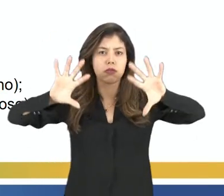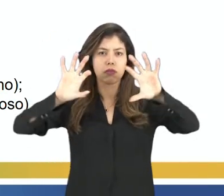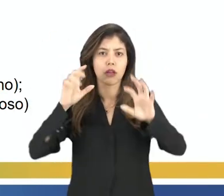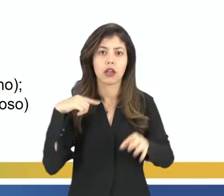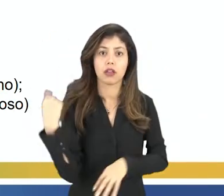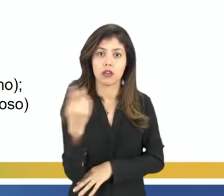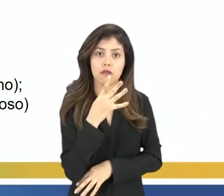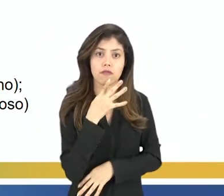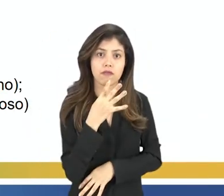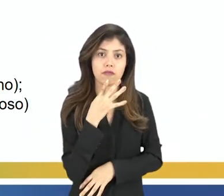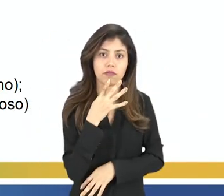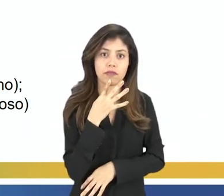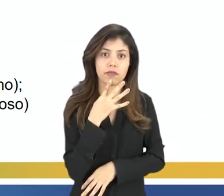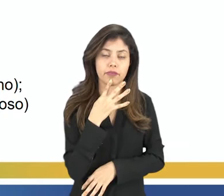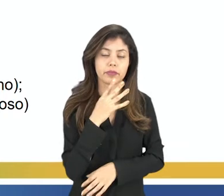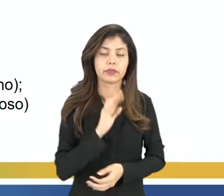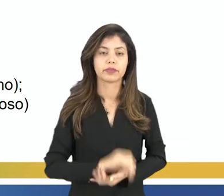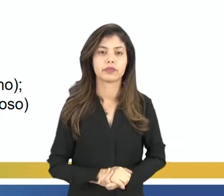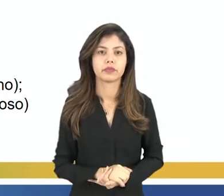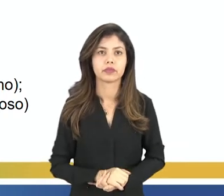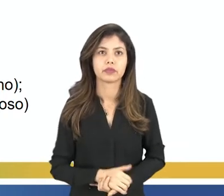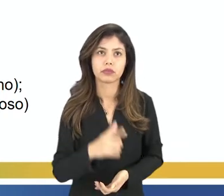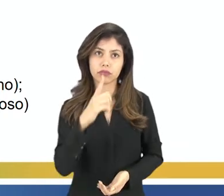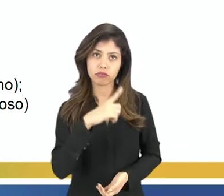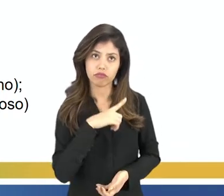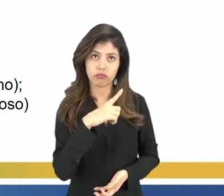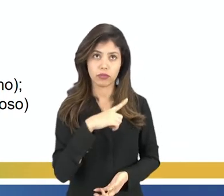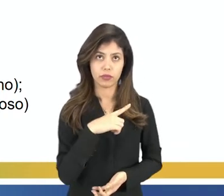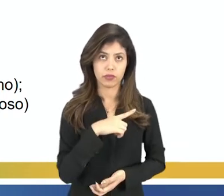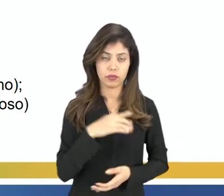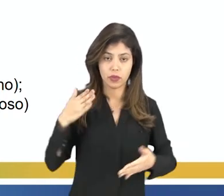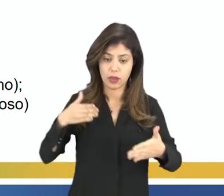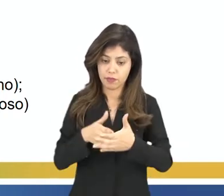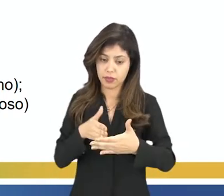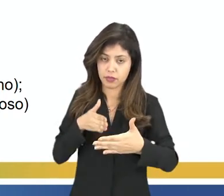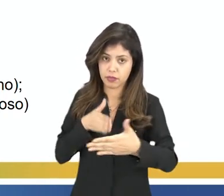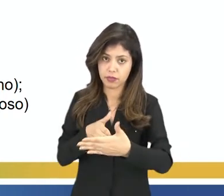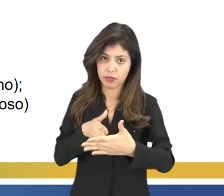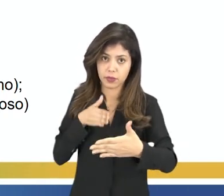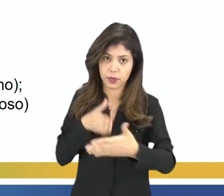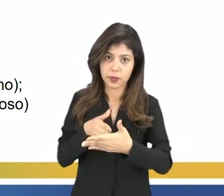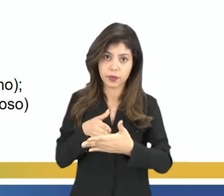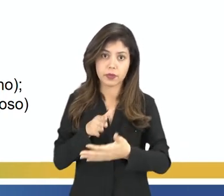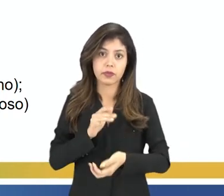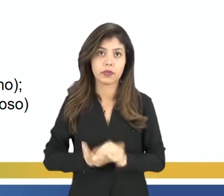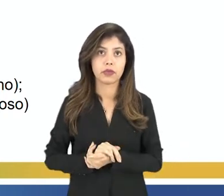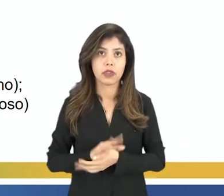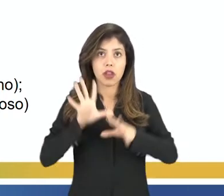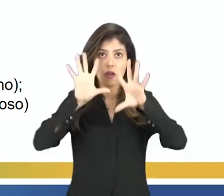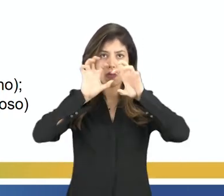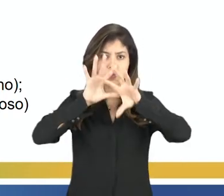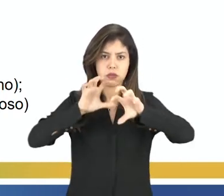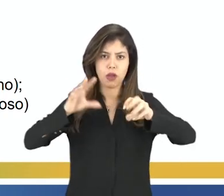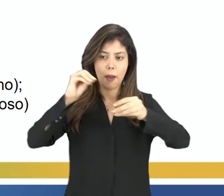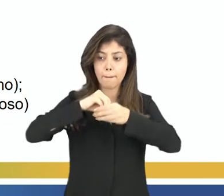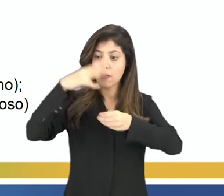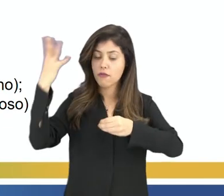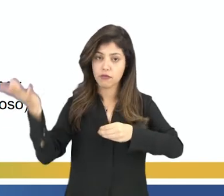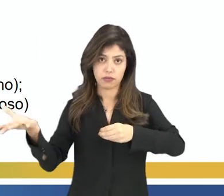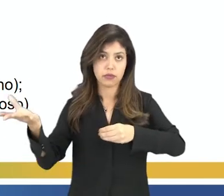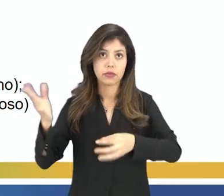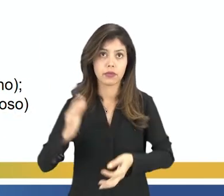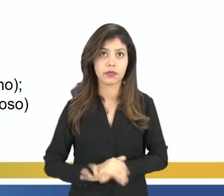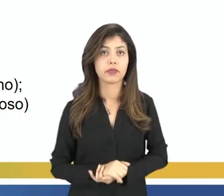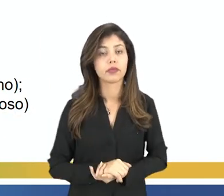estufa e nós conhecemos como gases estufas estão é impedindo e os gases irem para